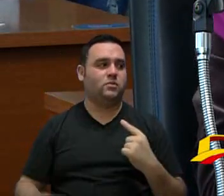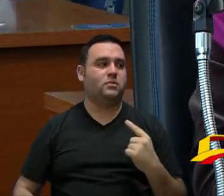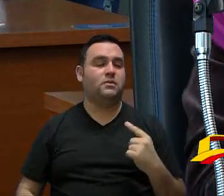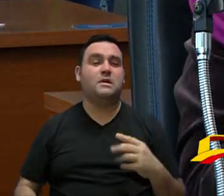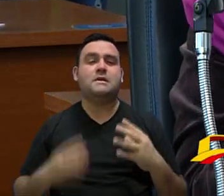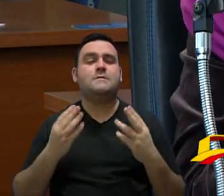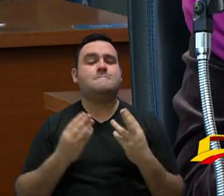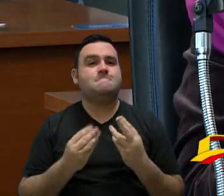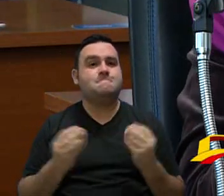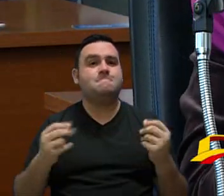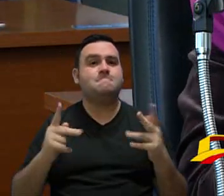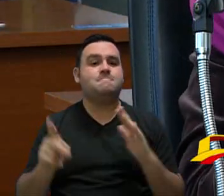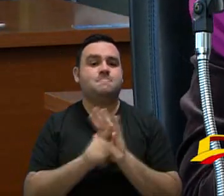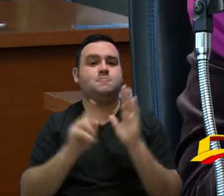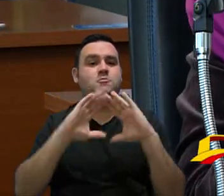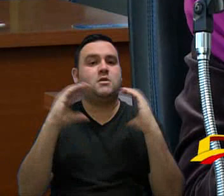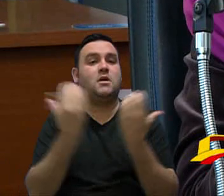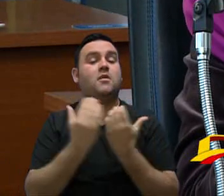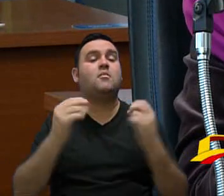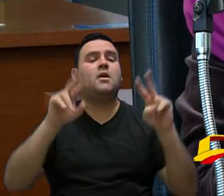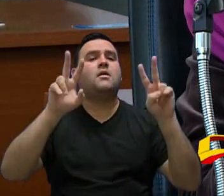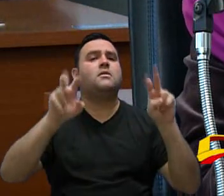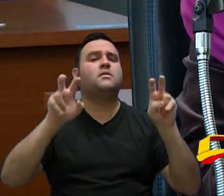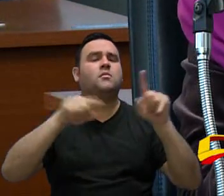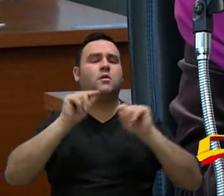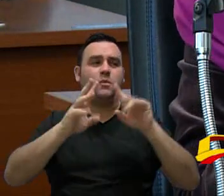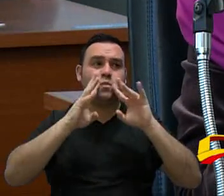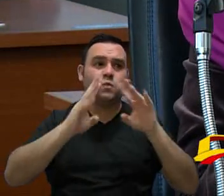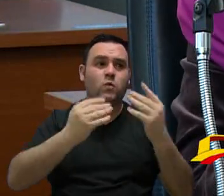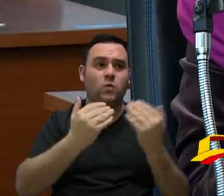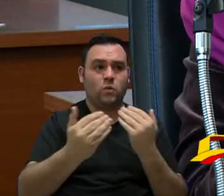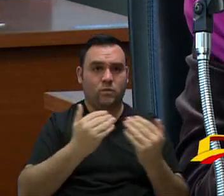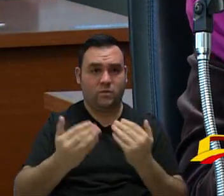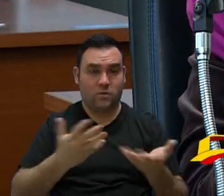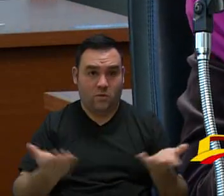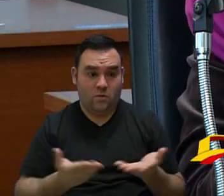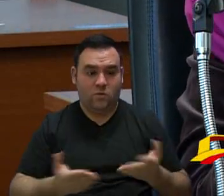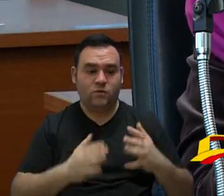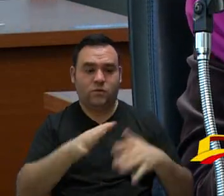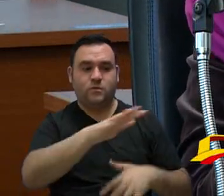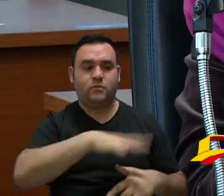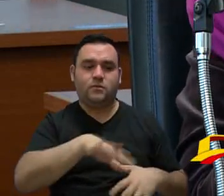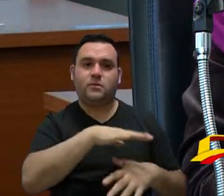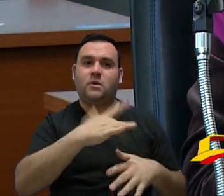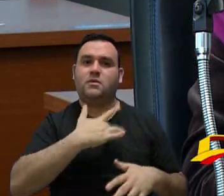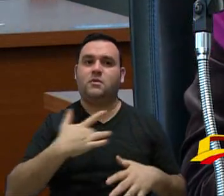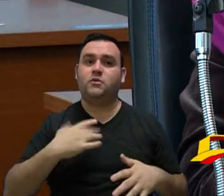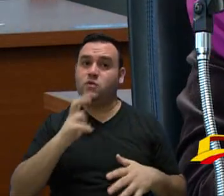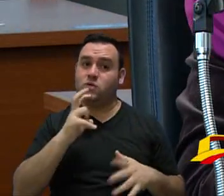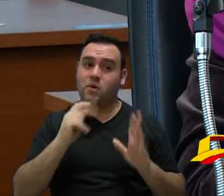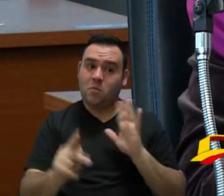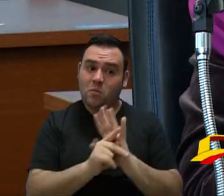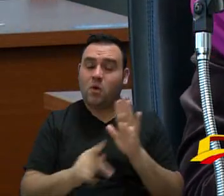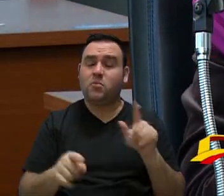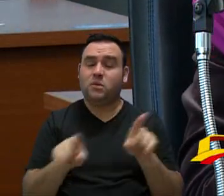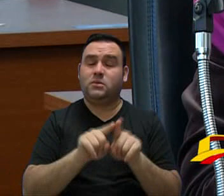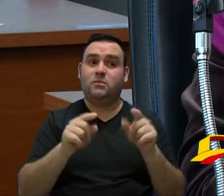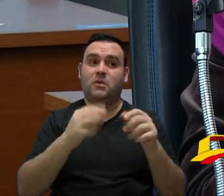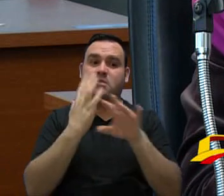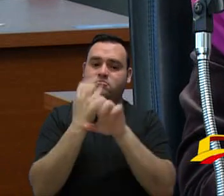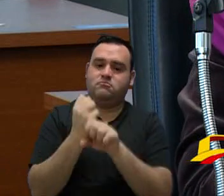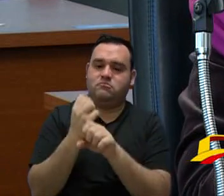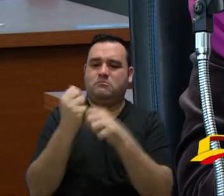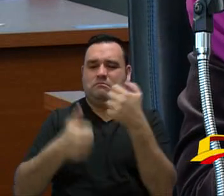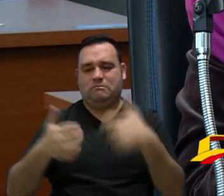é específica nesta câmara sobre o atendimento hoje da rede de saúde de sorocaba não só prestação de